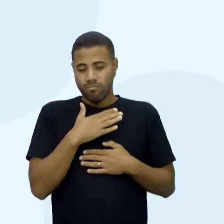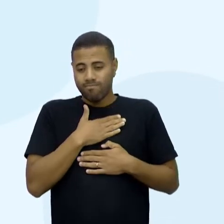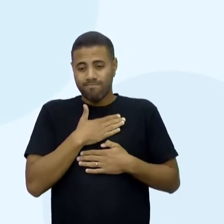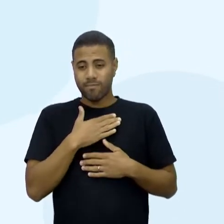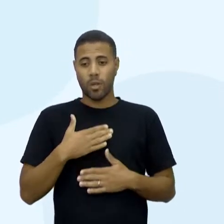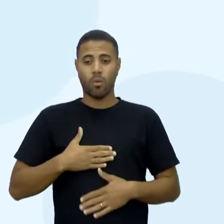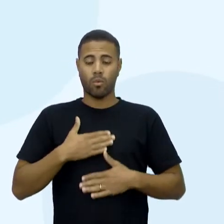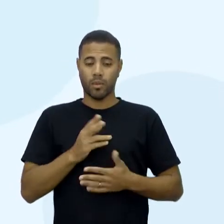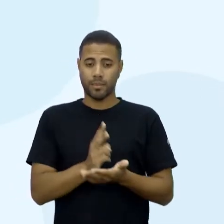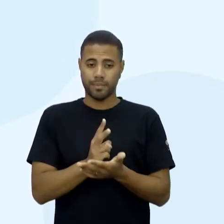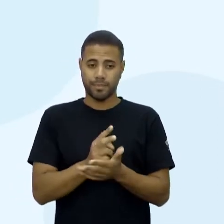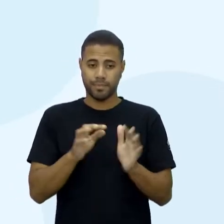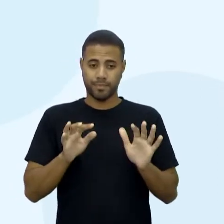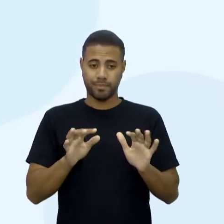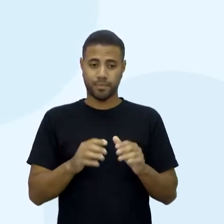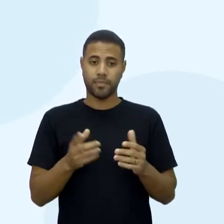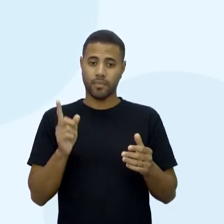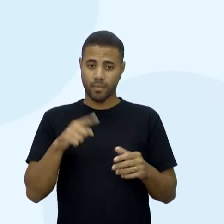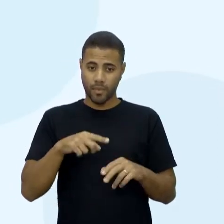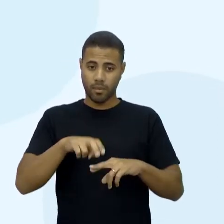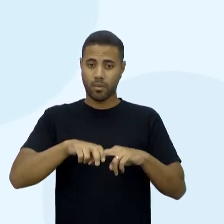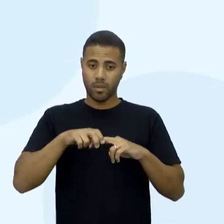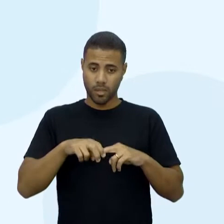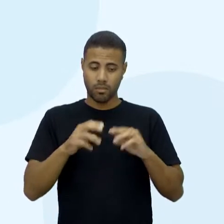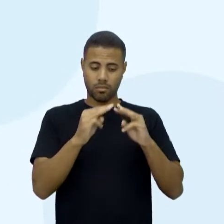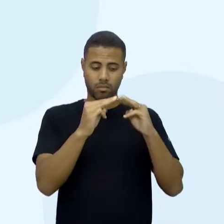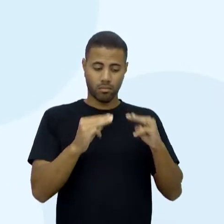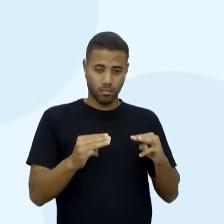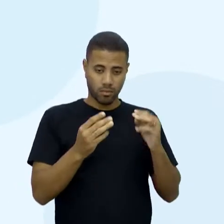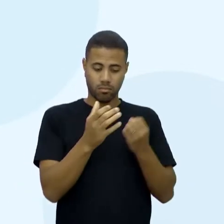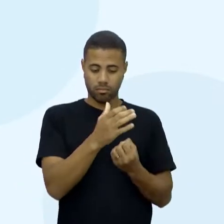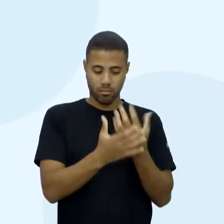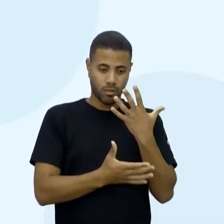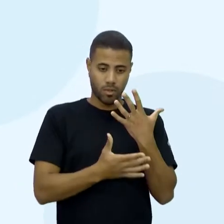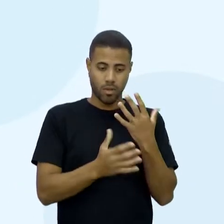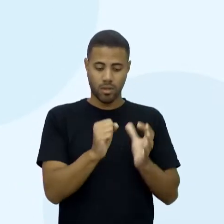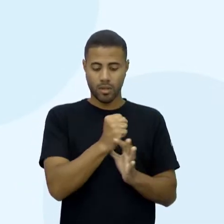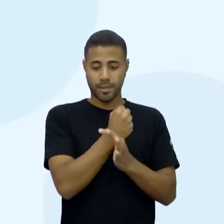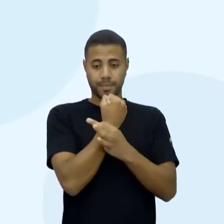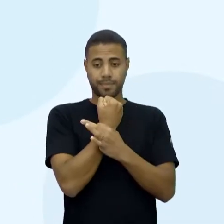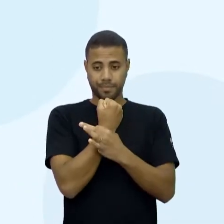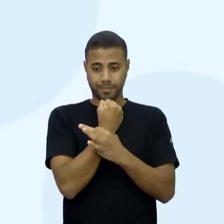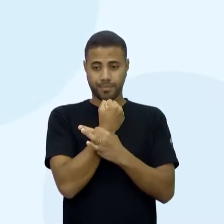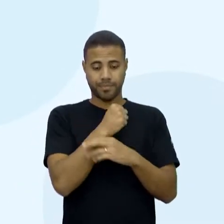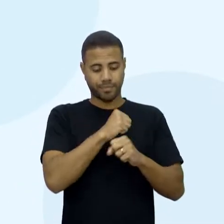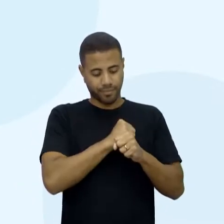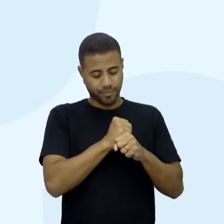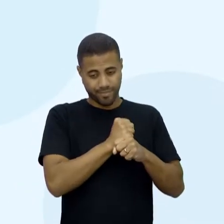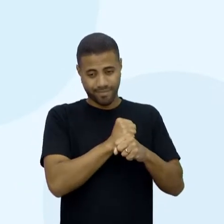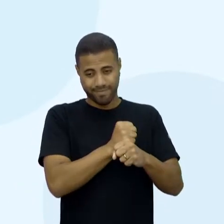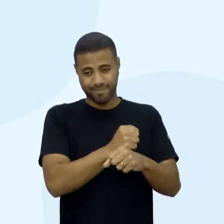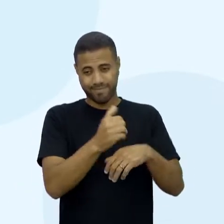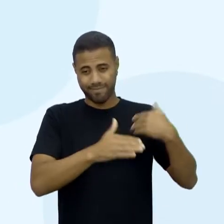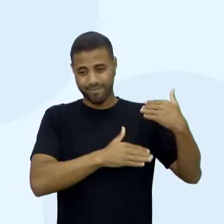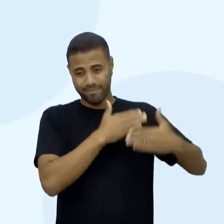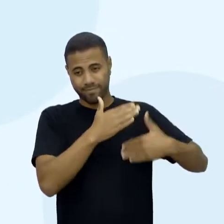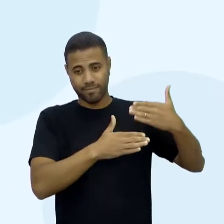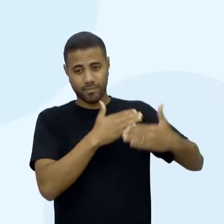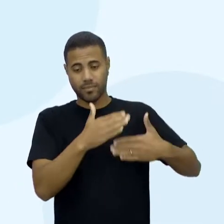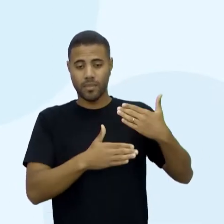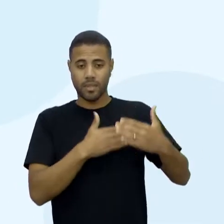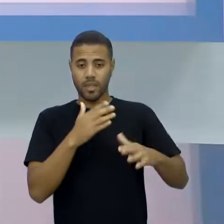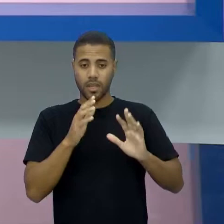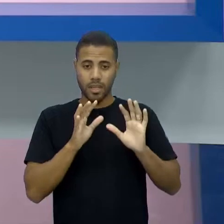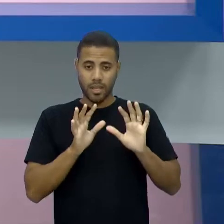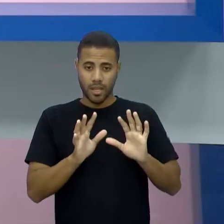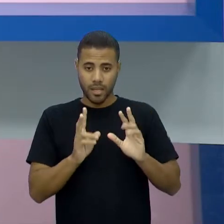material, o que justifica a necessidade de sua preservação ao longo do tempo. Então, muitas